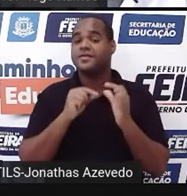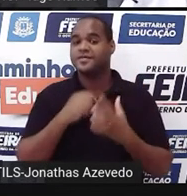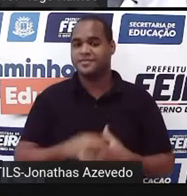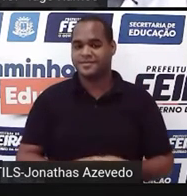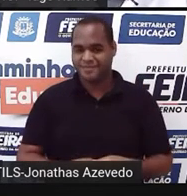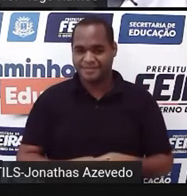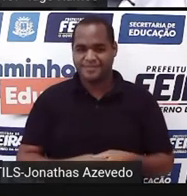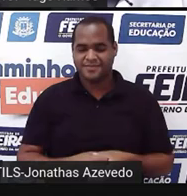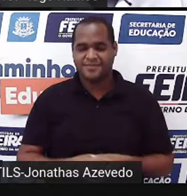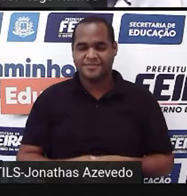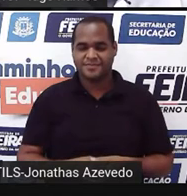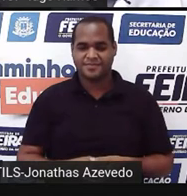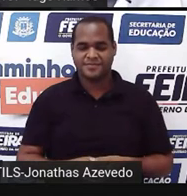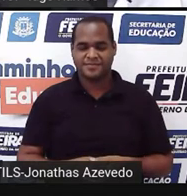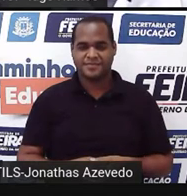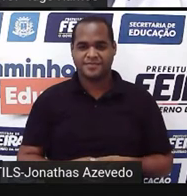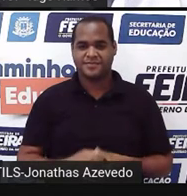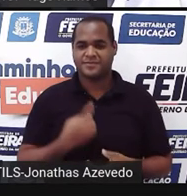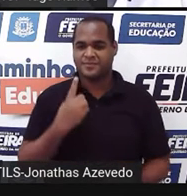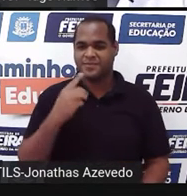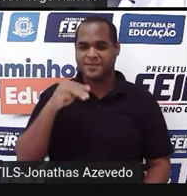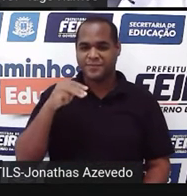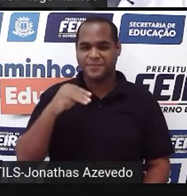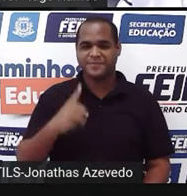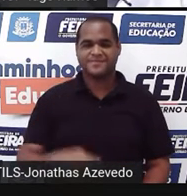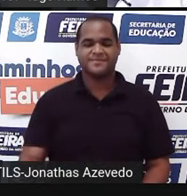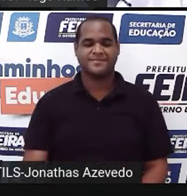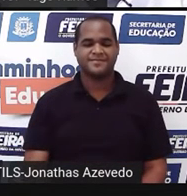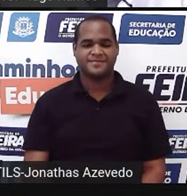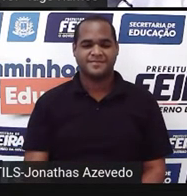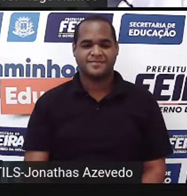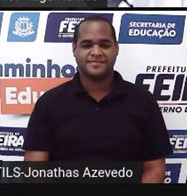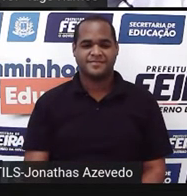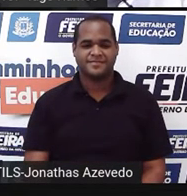tá bom Um minutinho